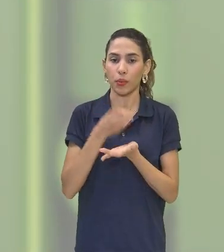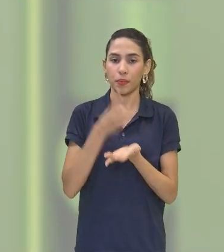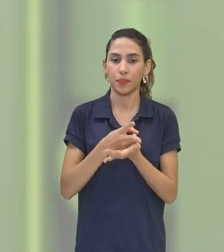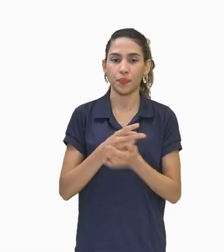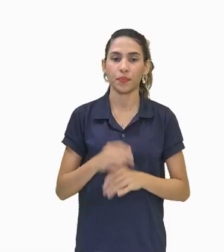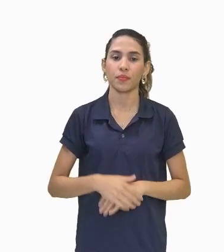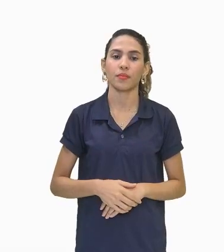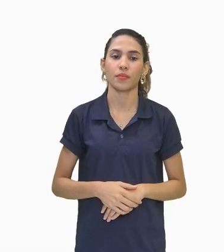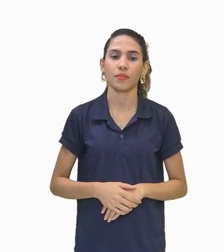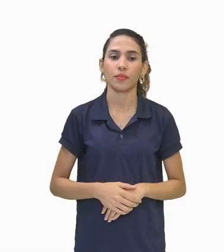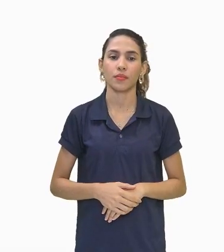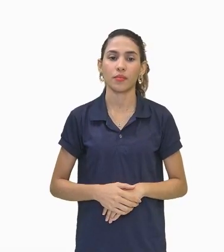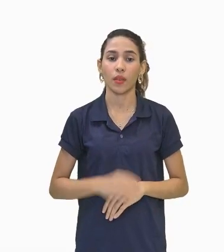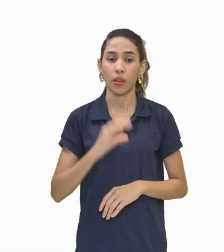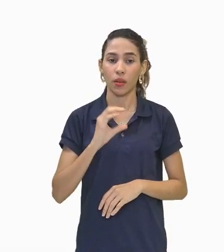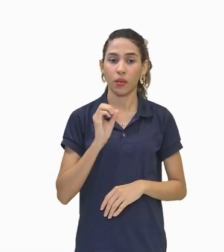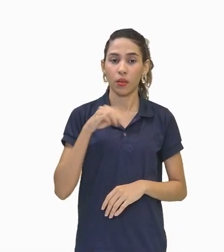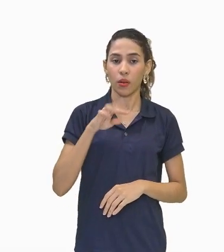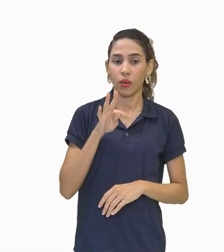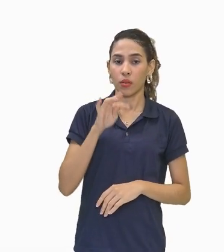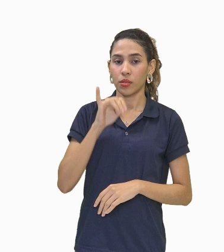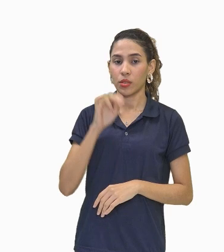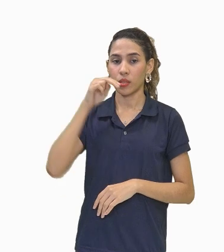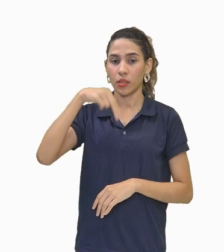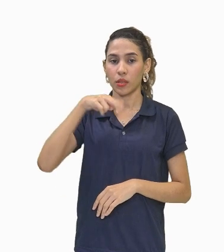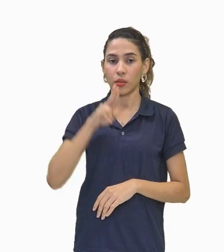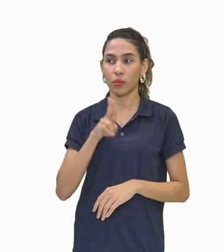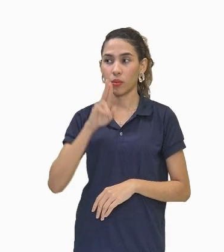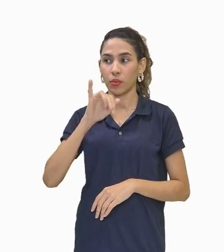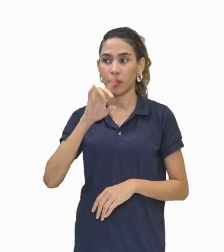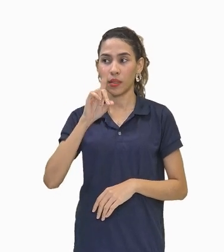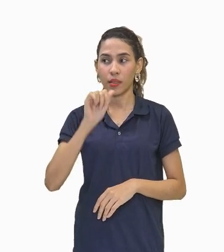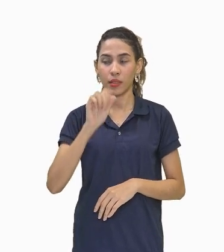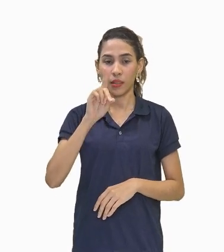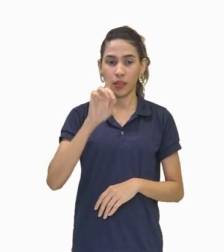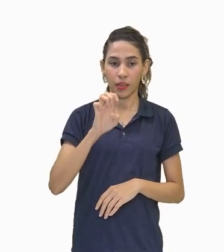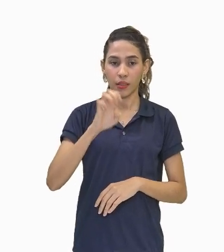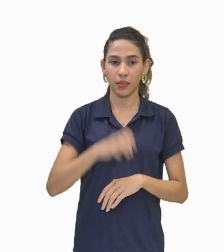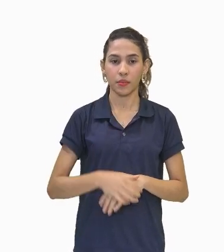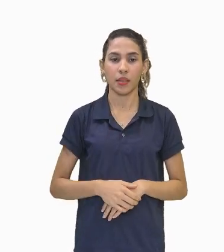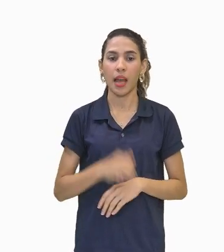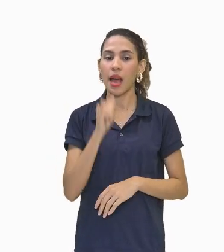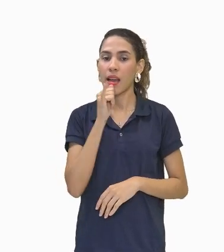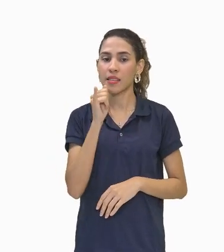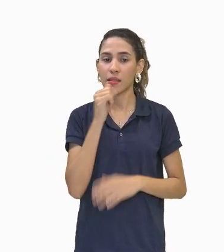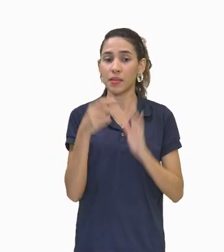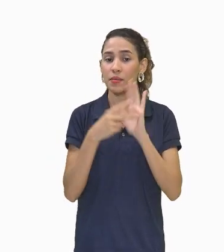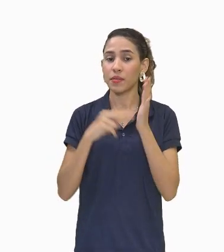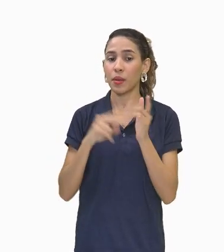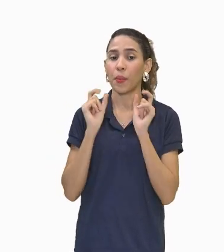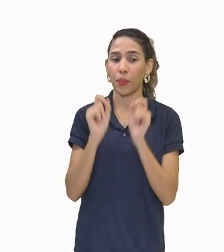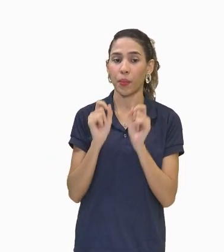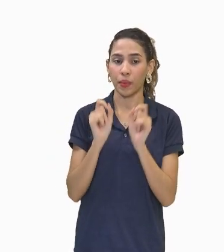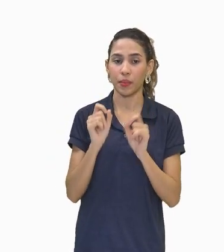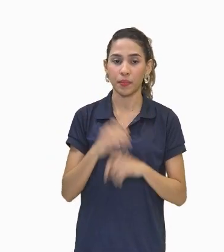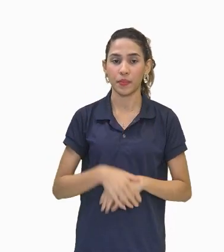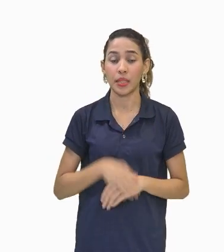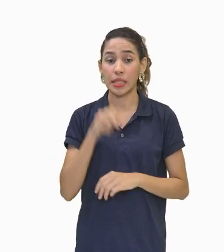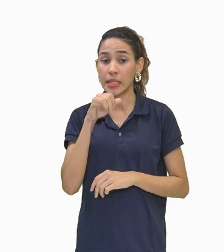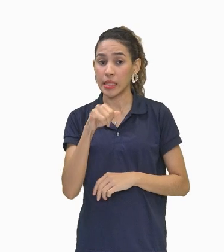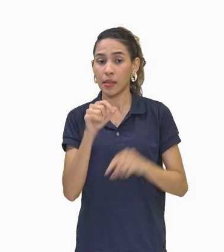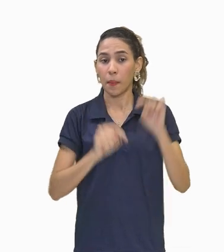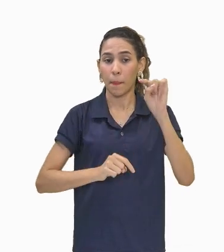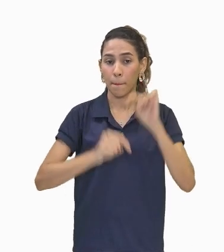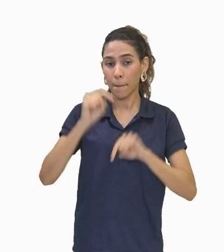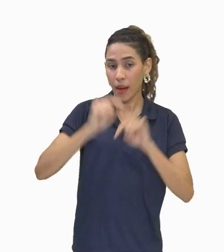continuidade. O que significa dizer isso? Se um componente em um circuito em paralelo falha, o que